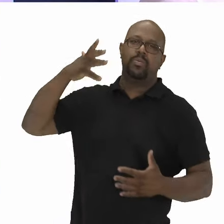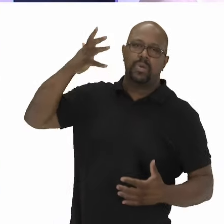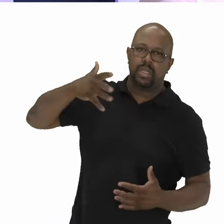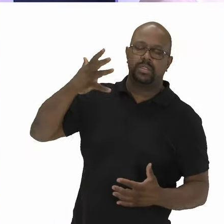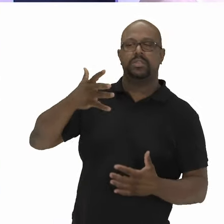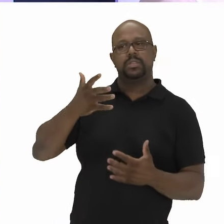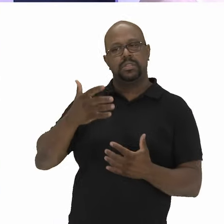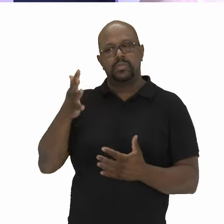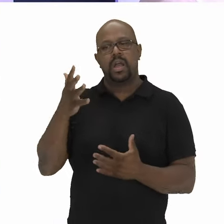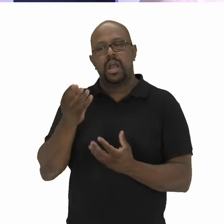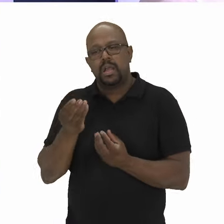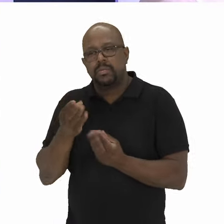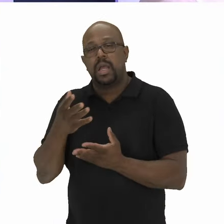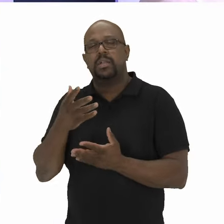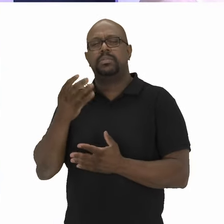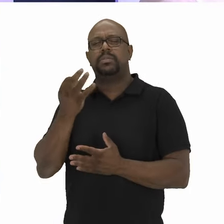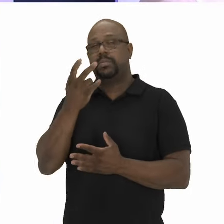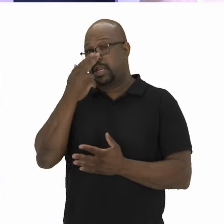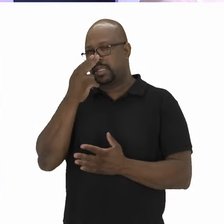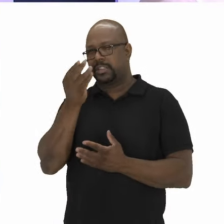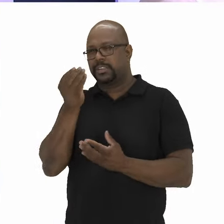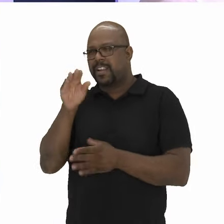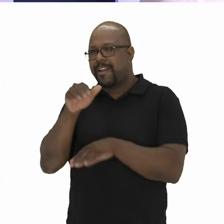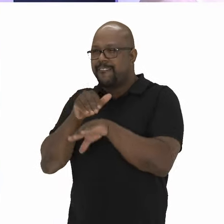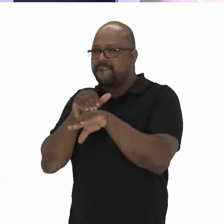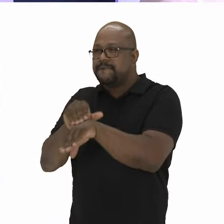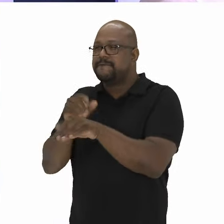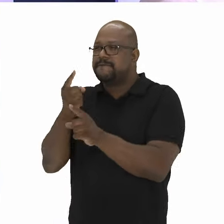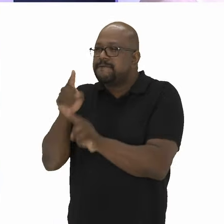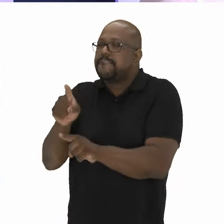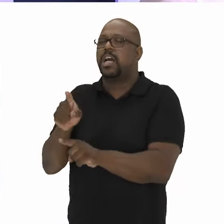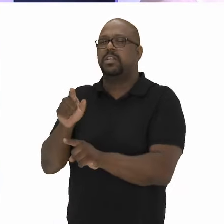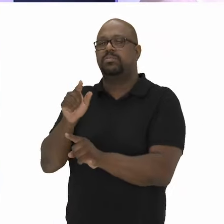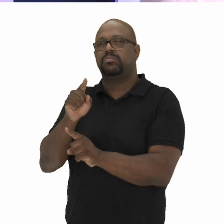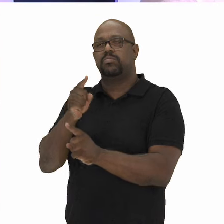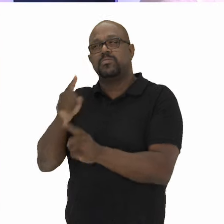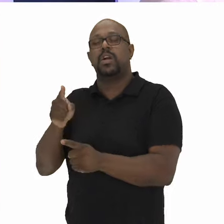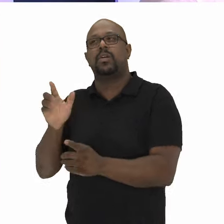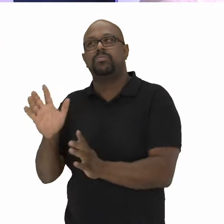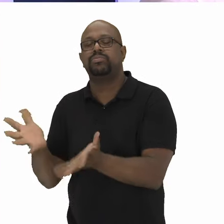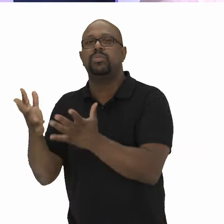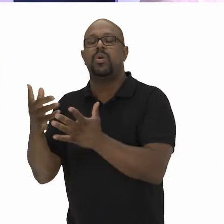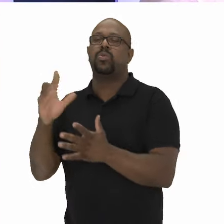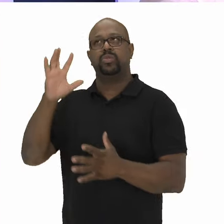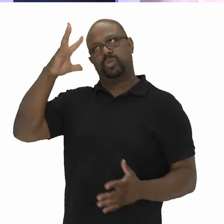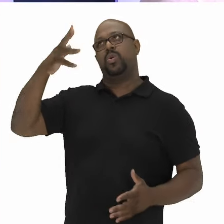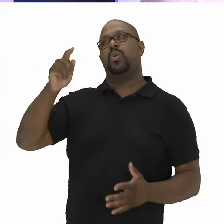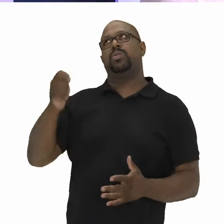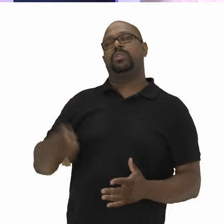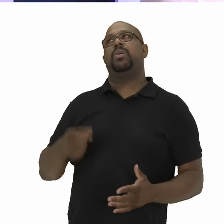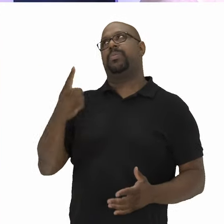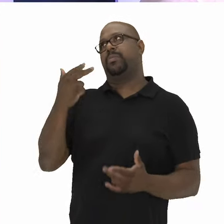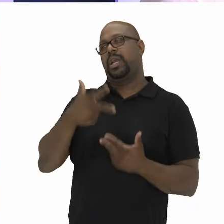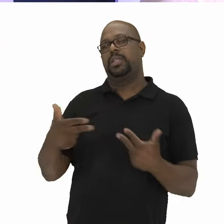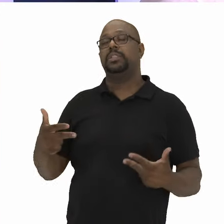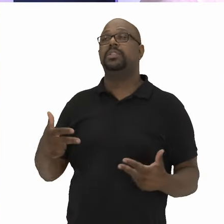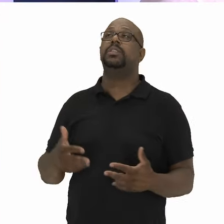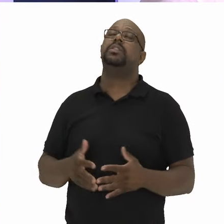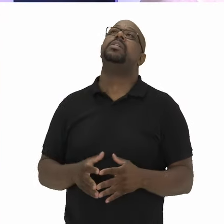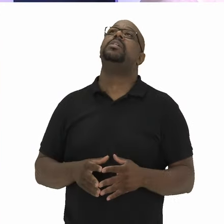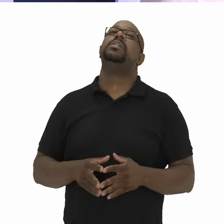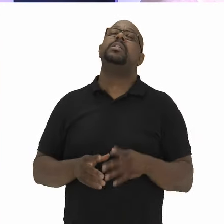congressista e implanta coloca quase que um chip de provocação ou de solução para uma questão